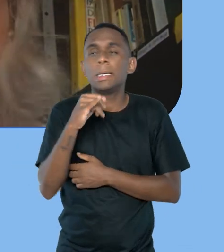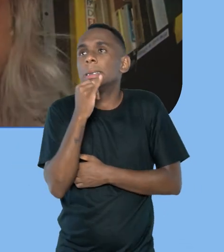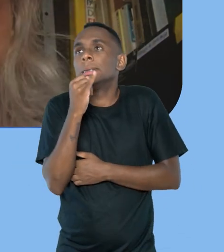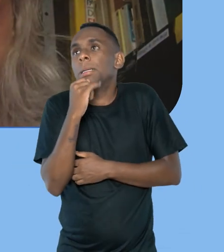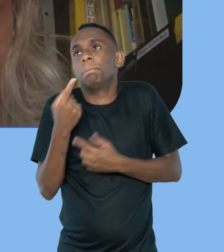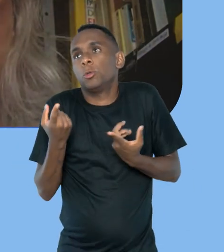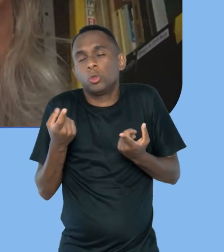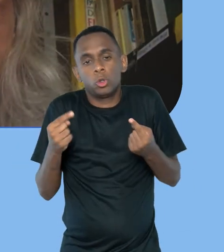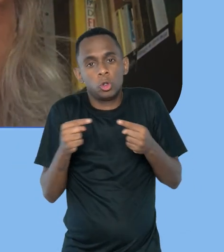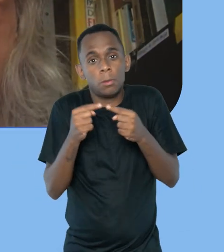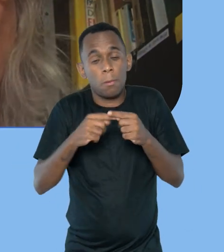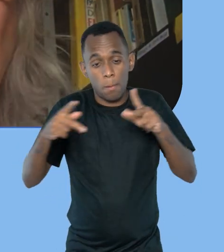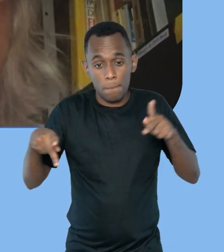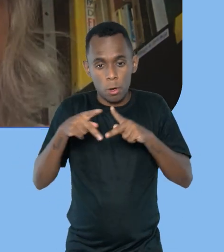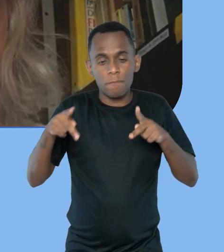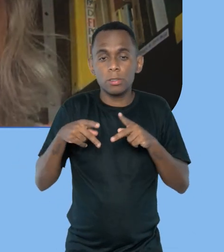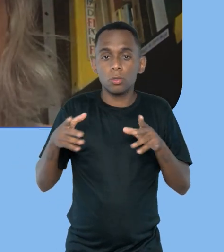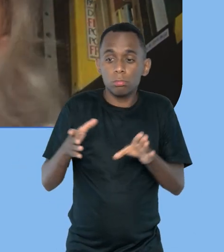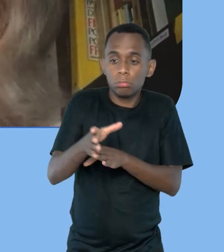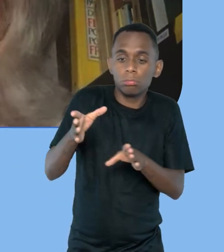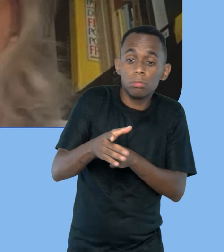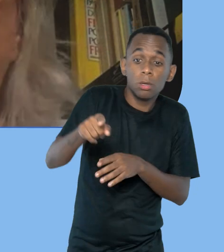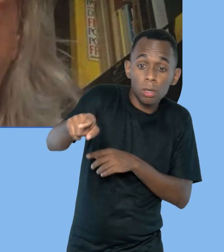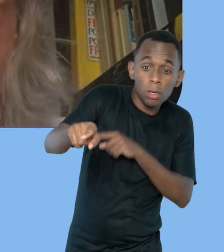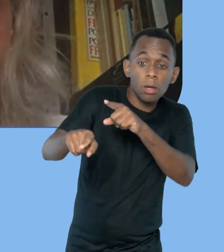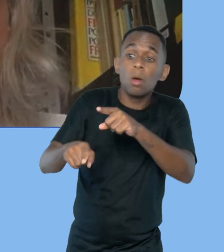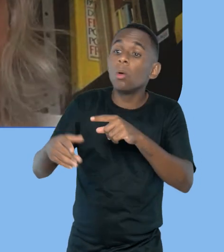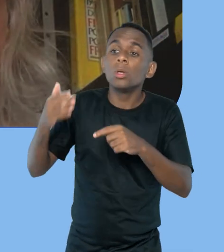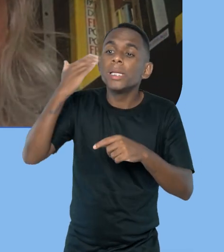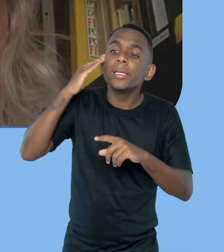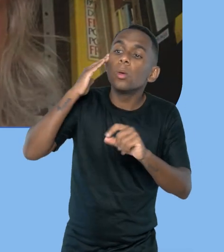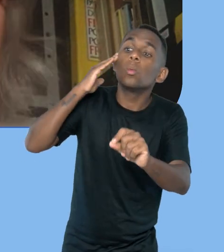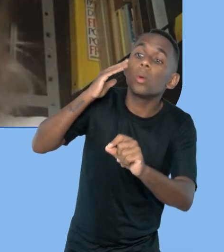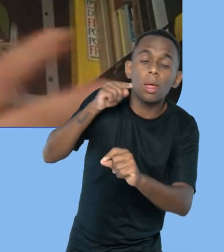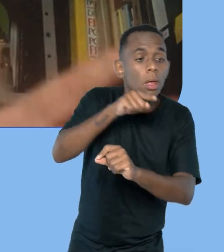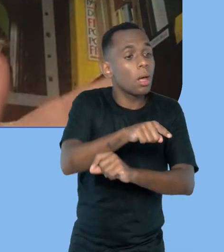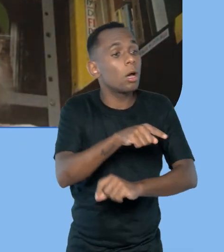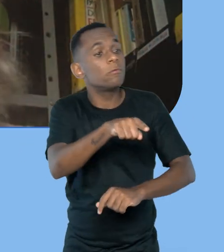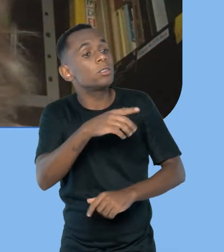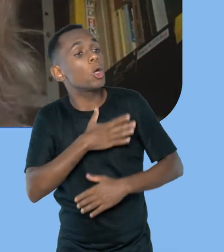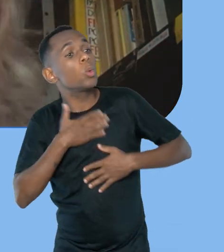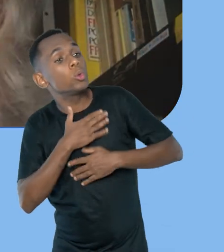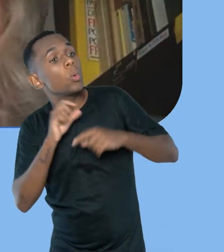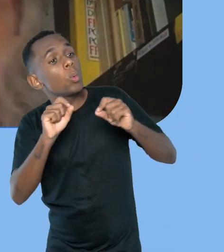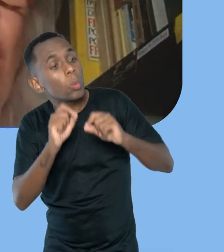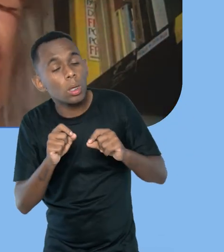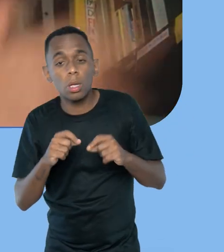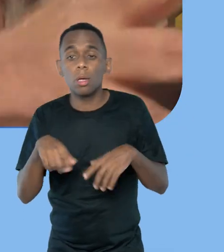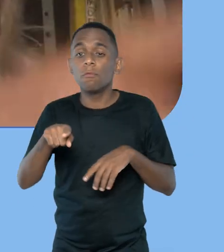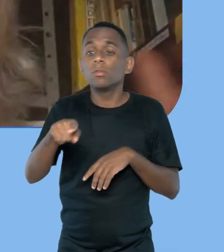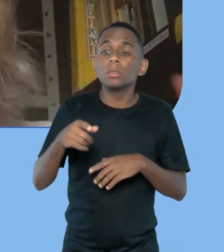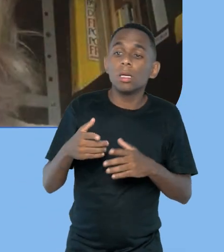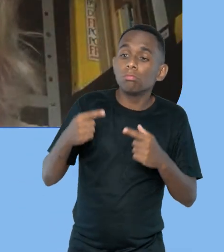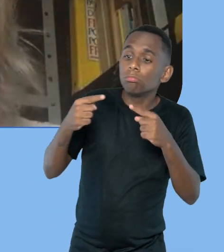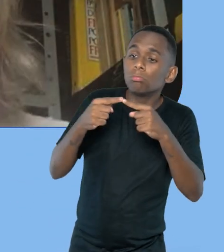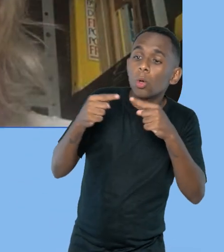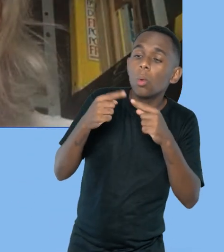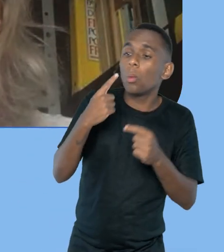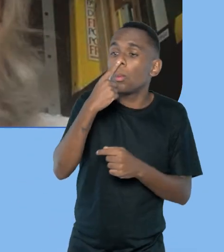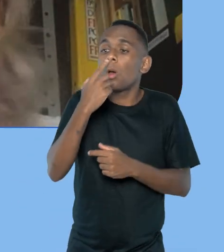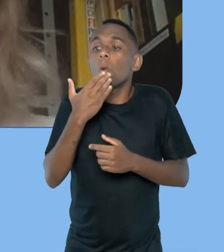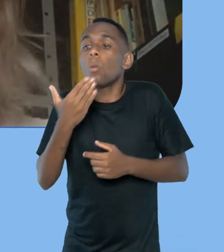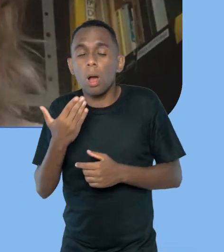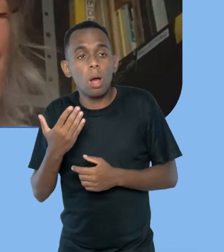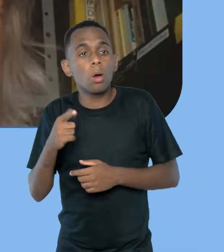aquele tipo de leitura que o professor é o mediador. E fulano, como você entendeu isso? O que você mais gostou? Com qual você mais se